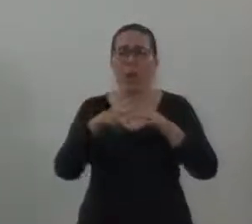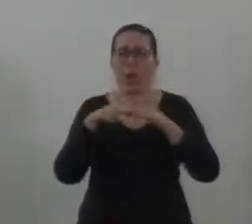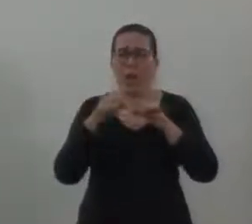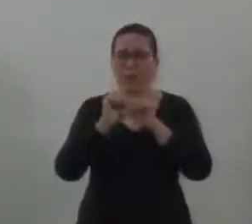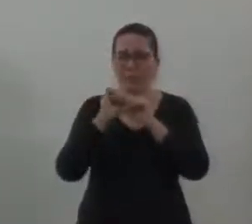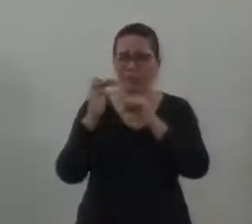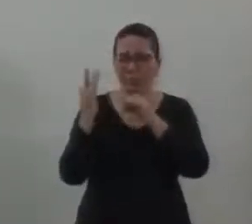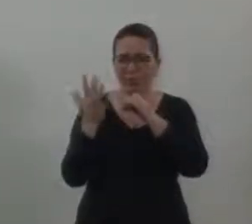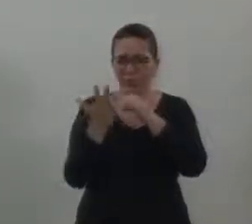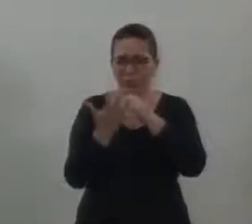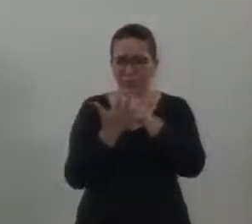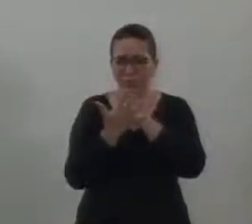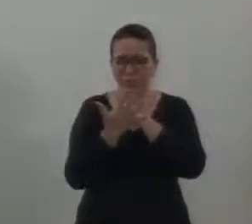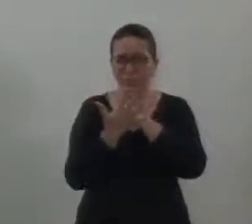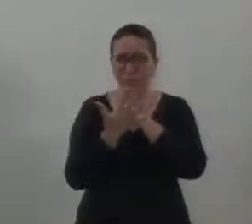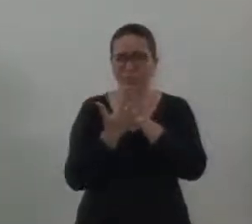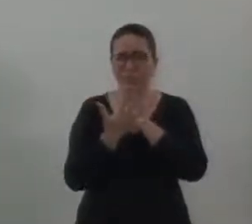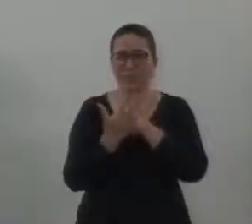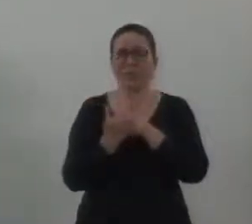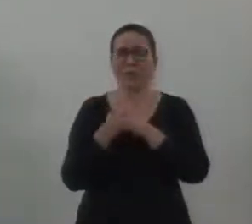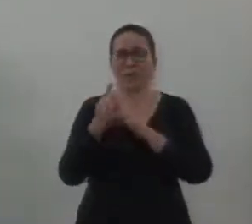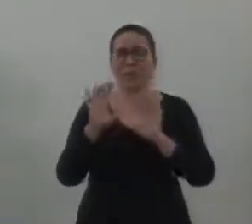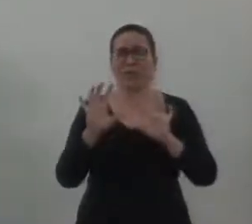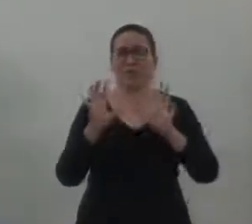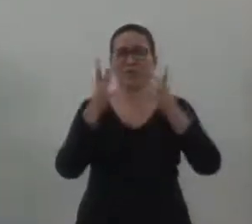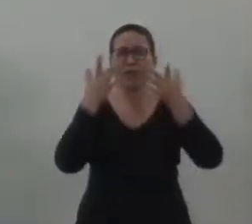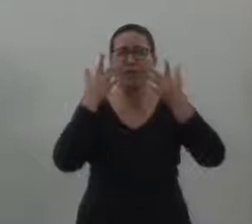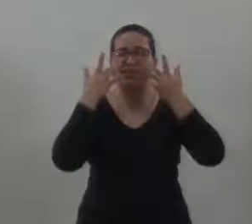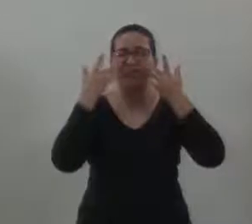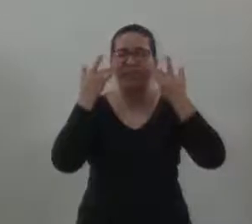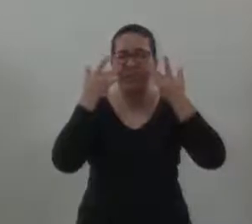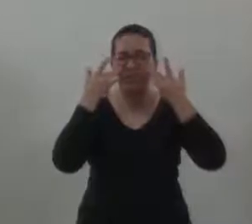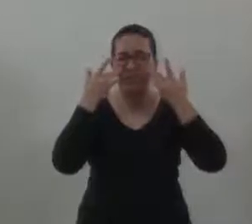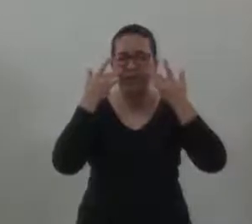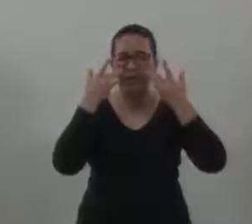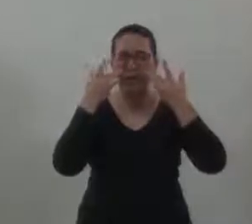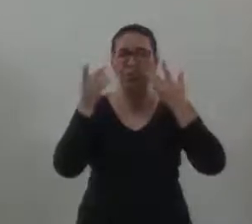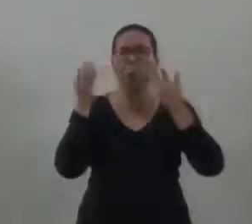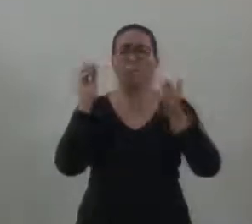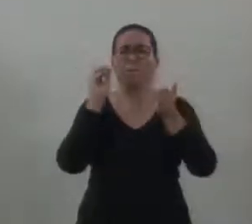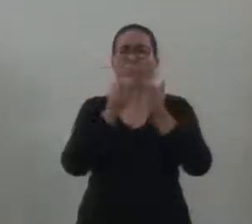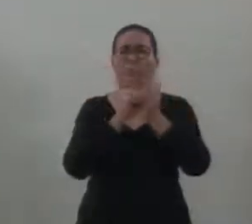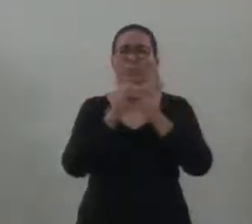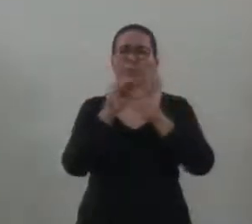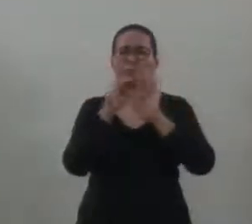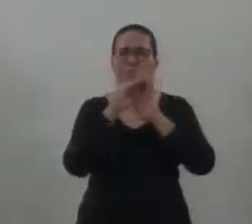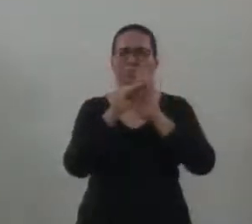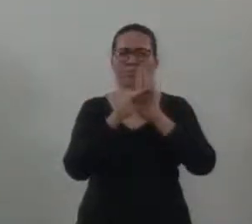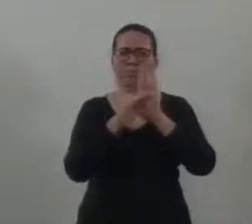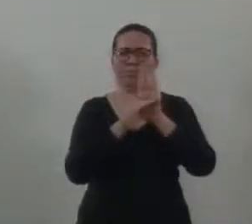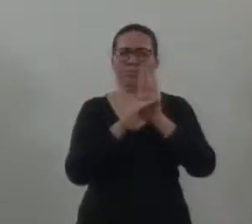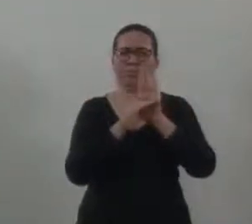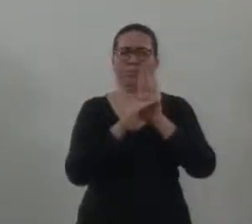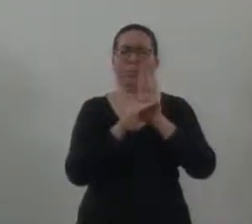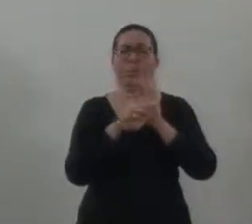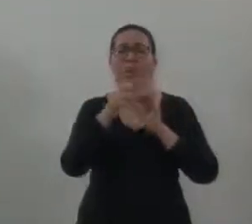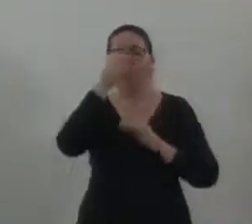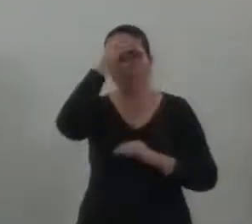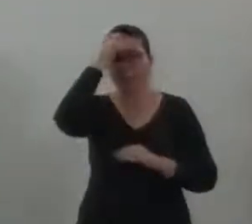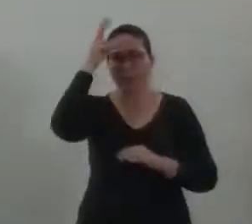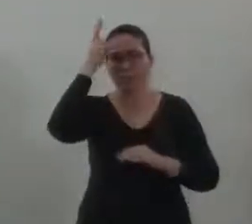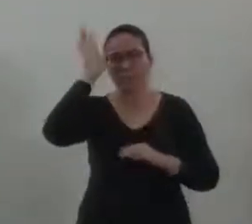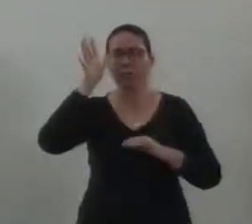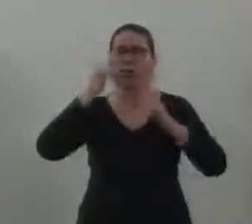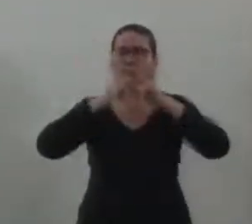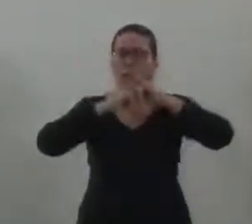nós vivemos, né, o Festevi foi colocado o seu regulamento, né, a prefeitura